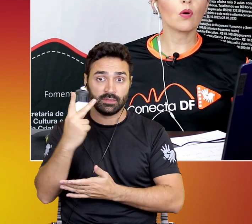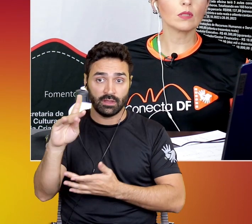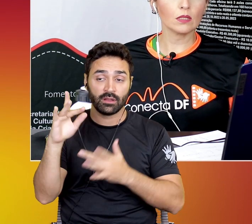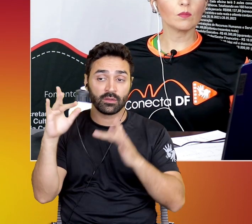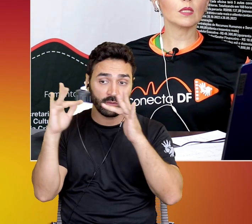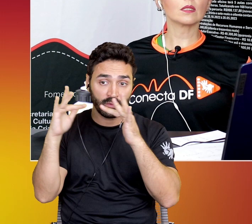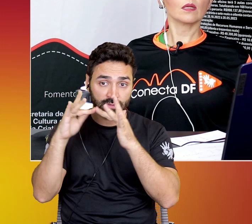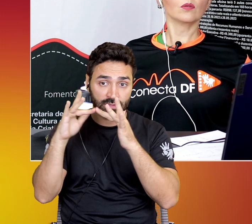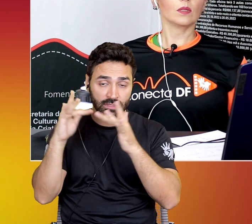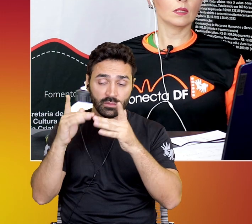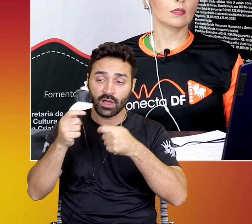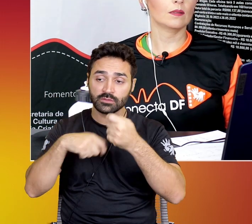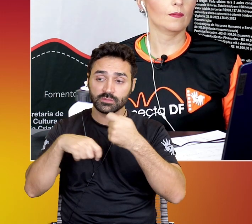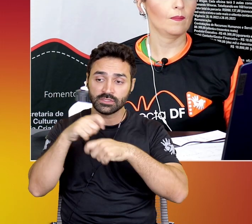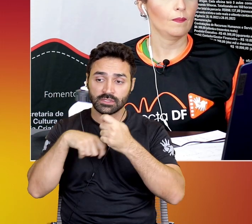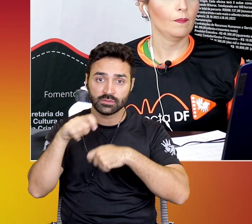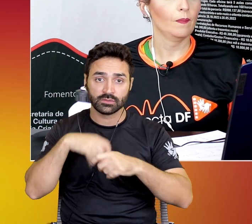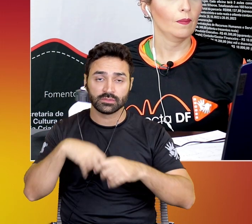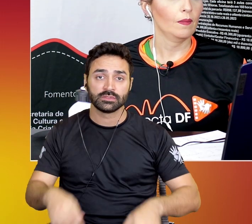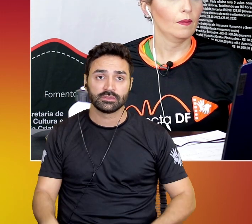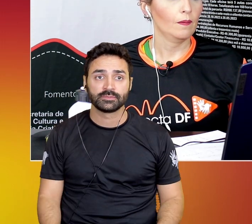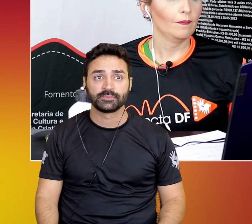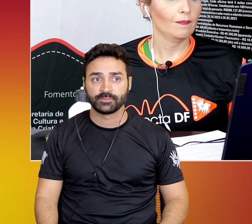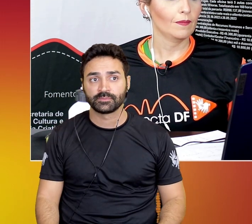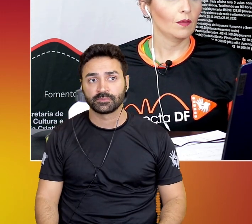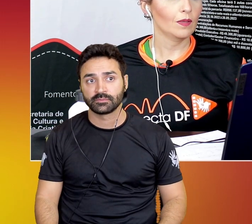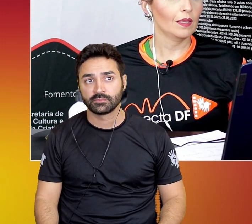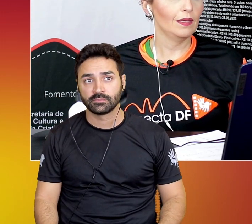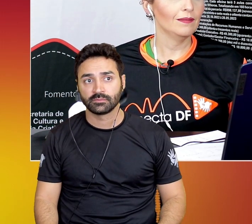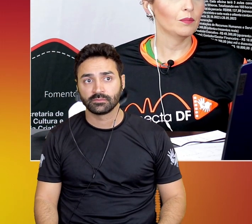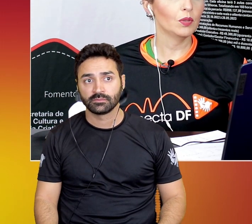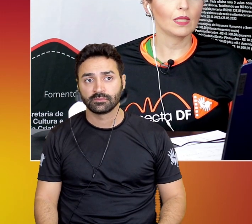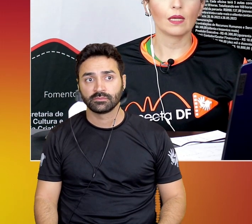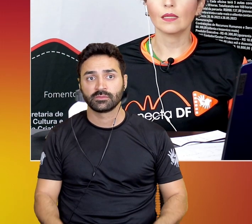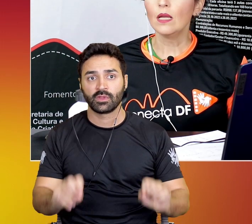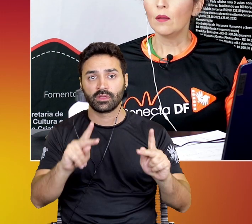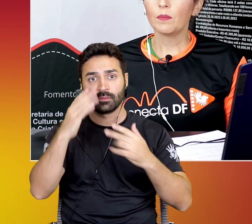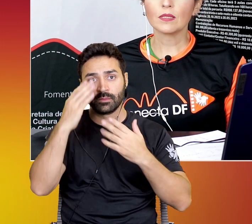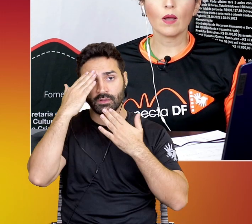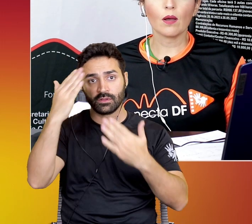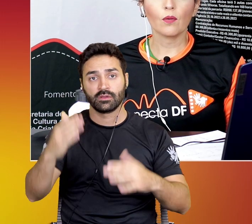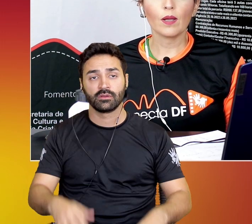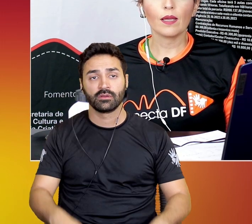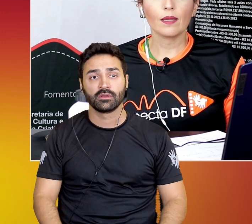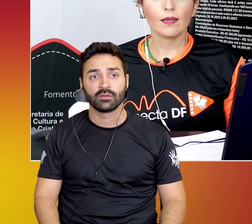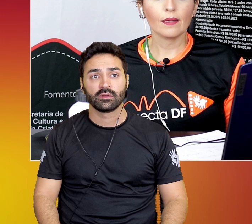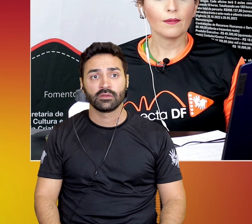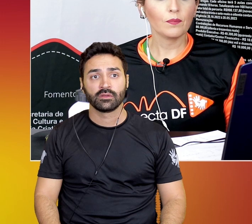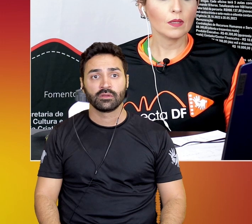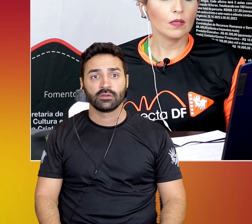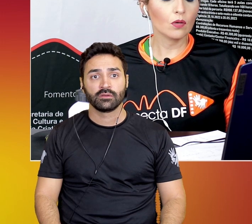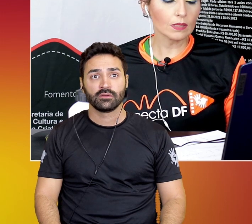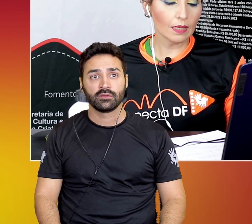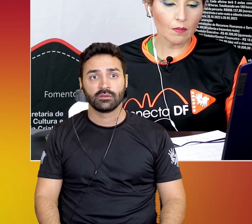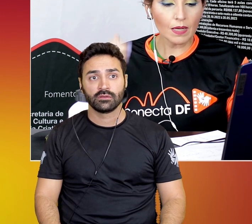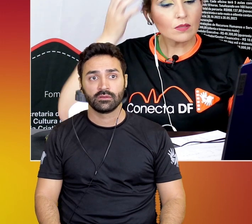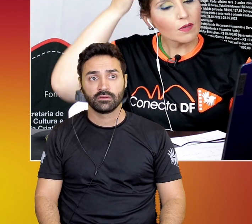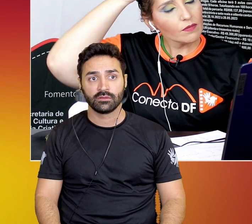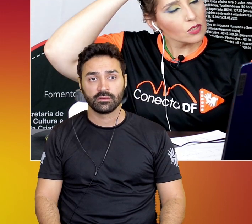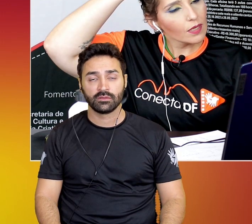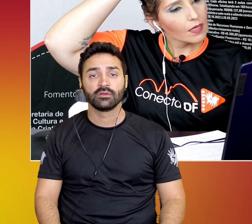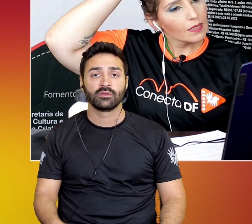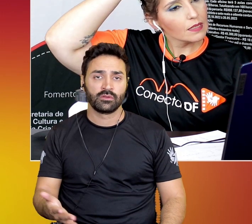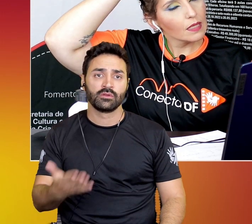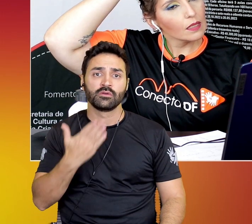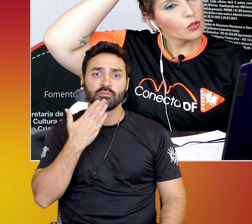contato com os administradores. Ah, então tá bom, obrigada. Ok? Por nada. Pessoal, eu gostaria mais uma